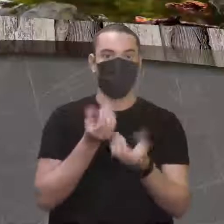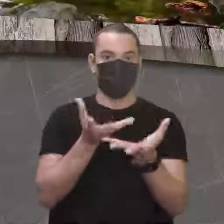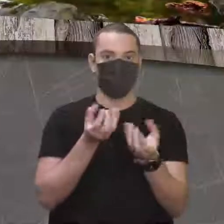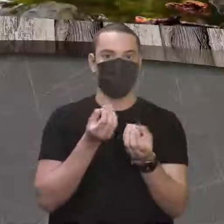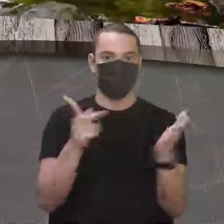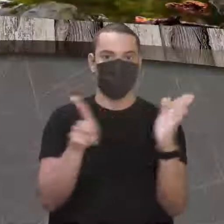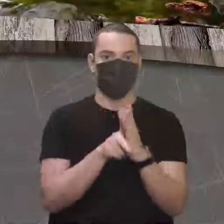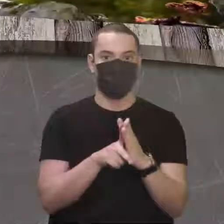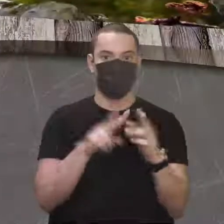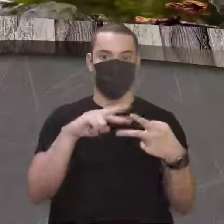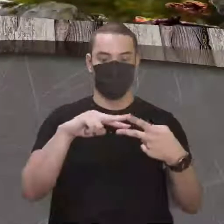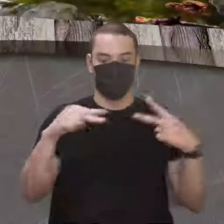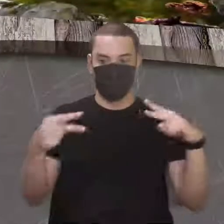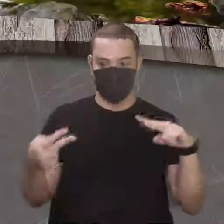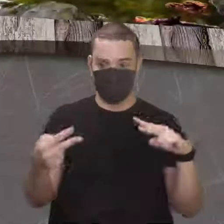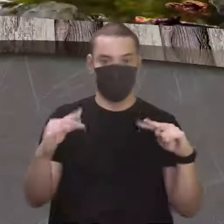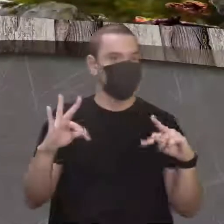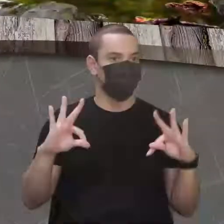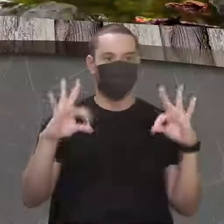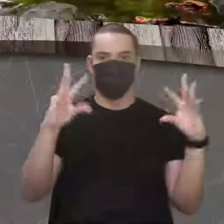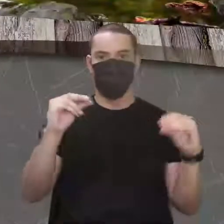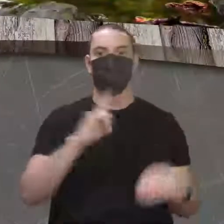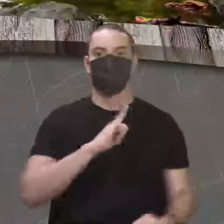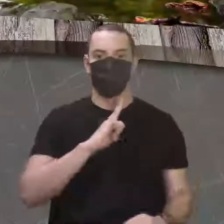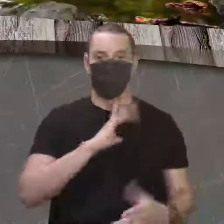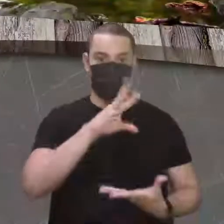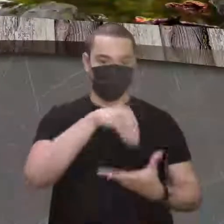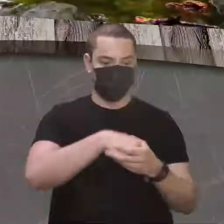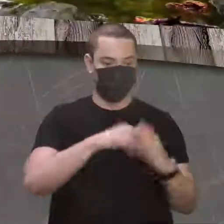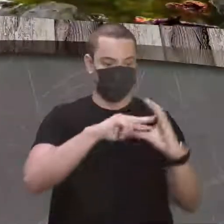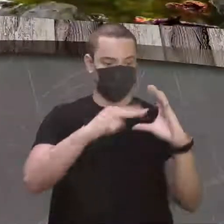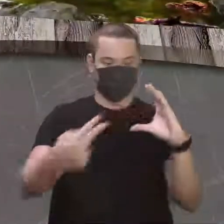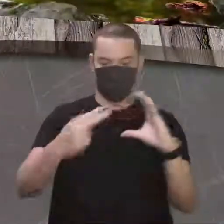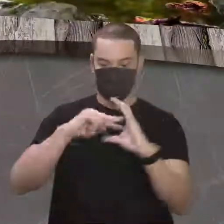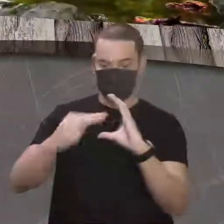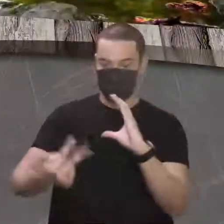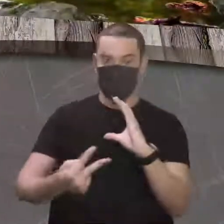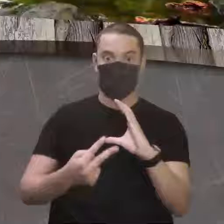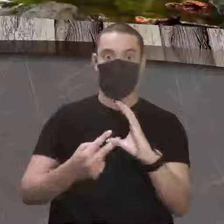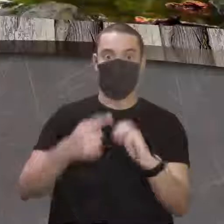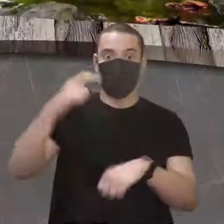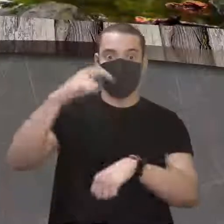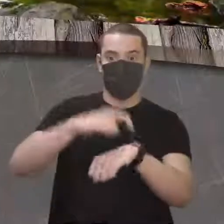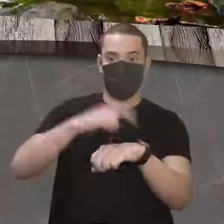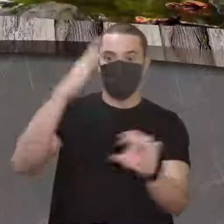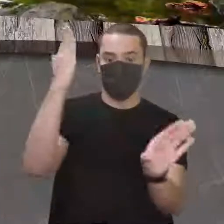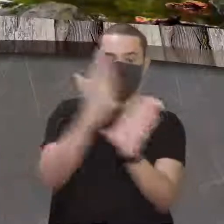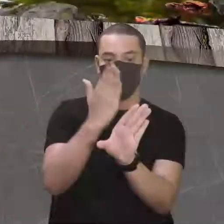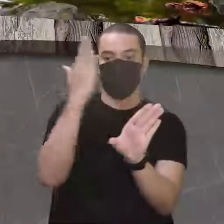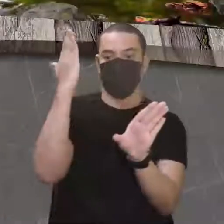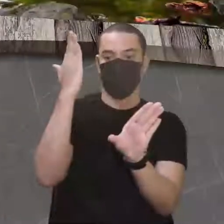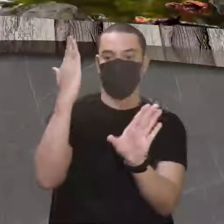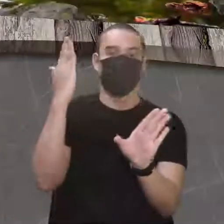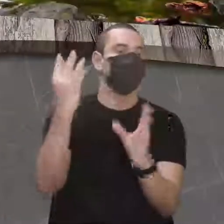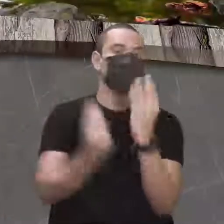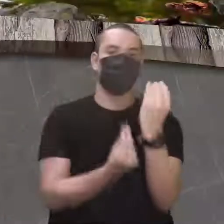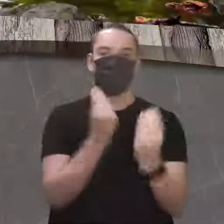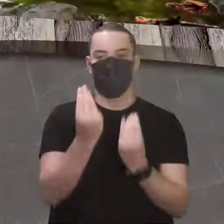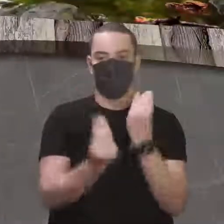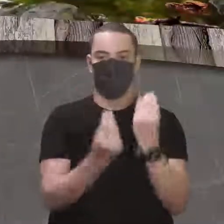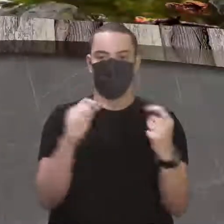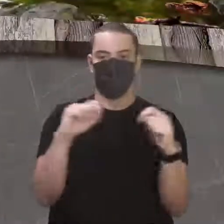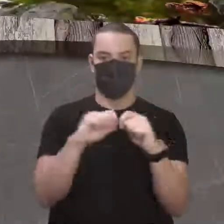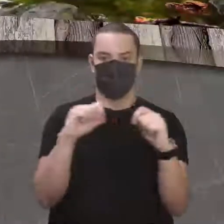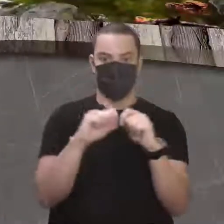informação genômica. Todos nós temos nosso genoma. E a partir do momento que se descobriu como que se